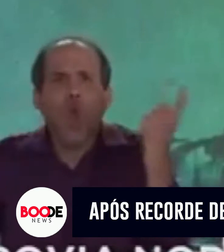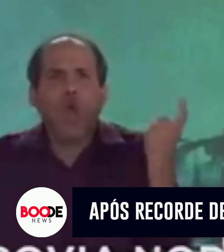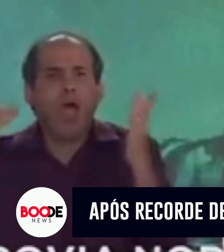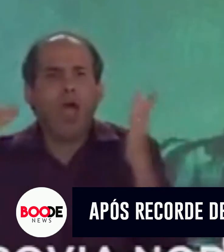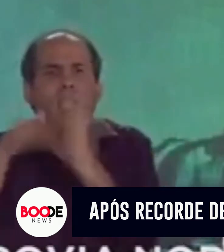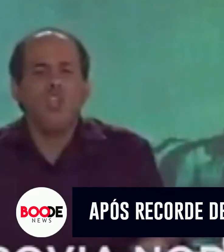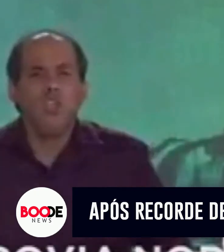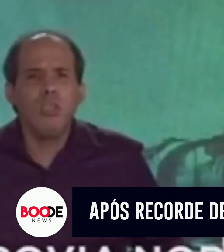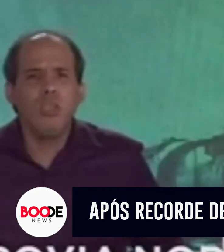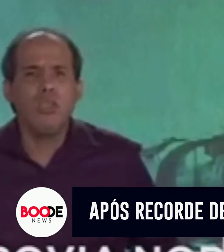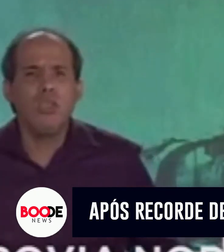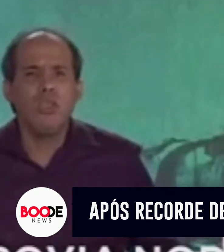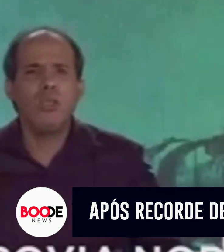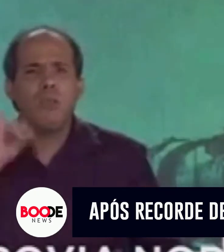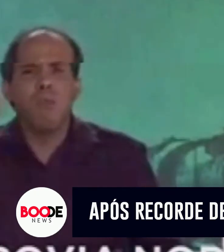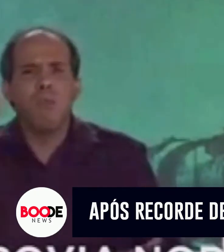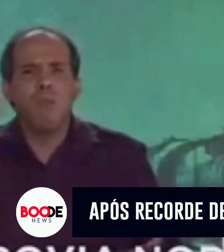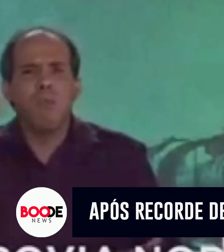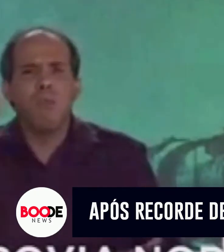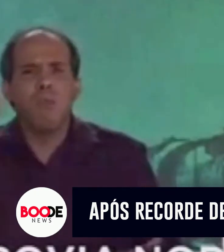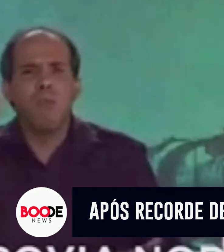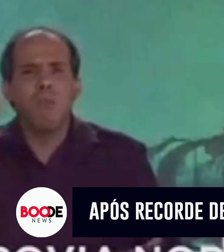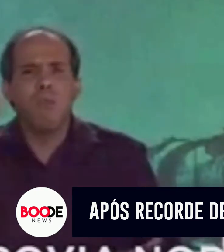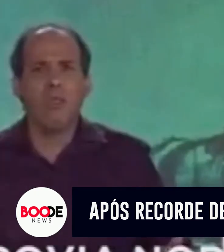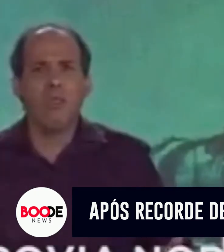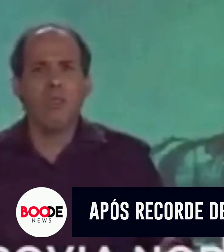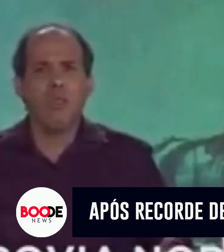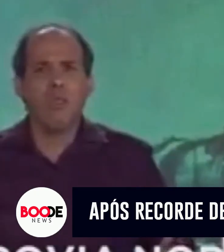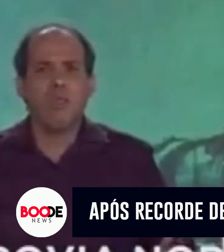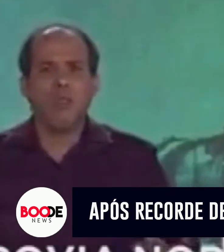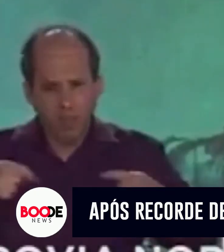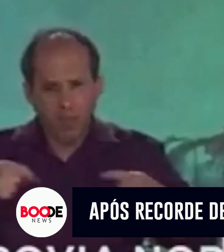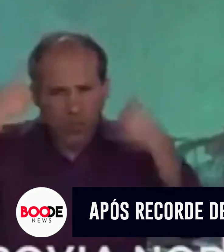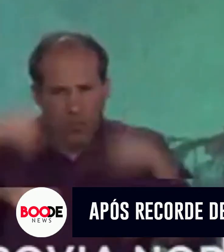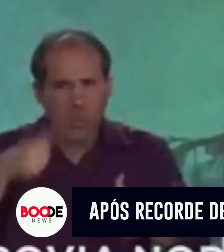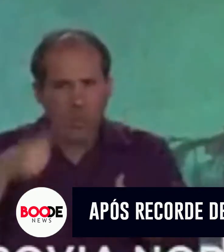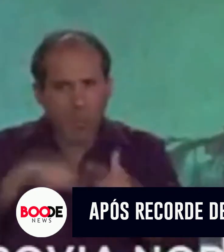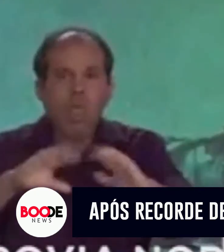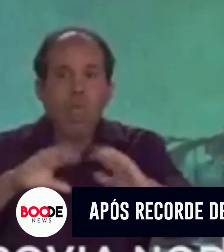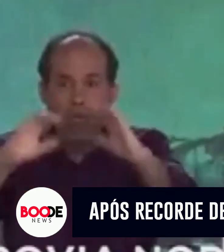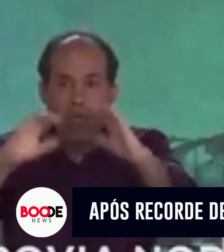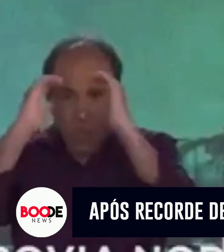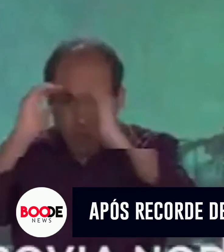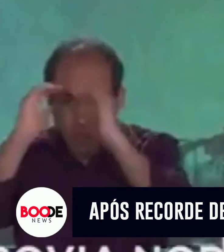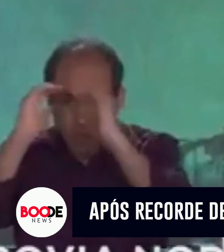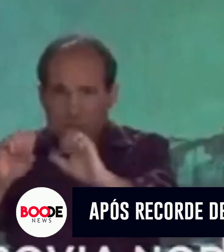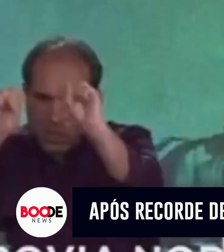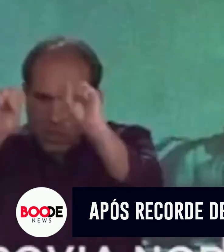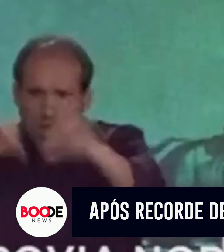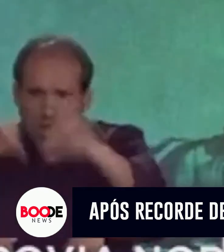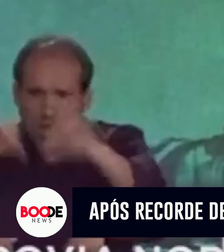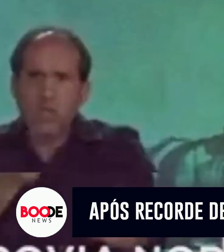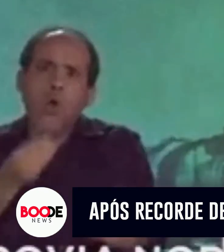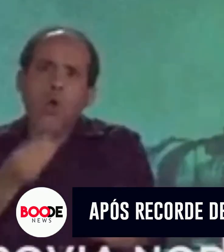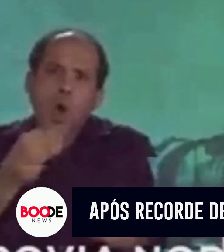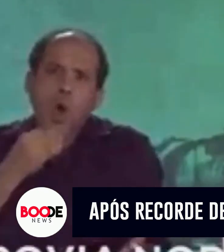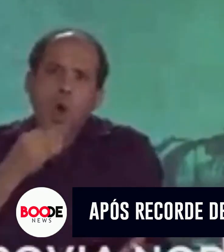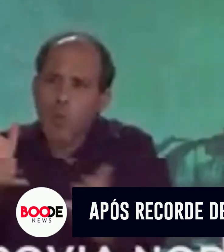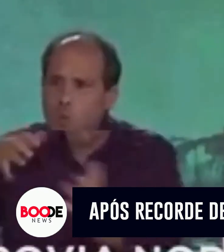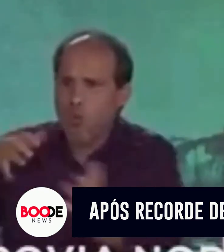quando? Temos que enfrentar os problemas. Respeitar, obviamente, os mais